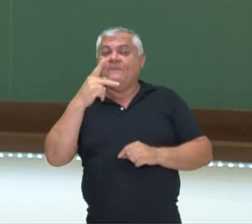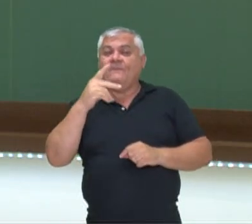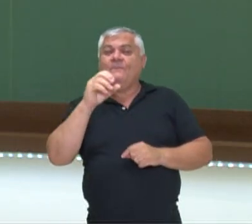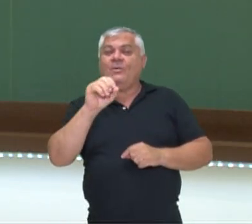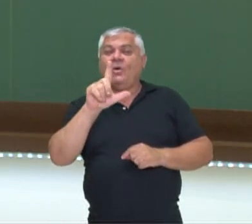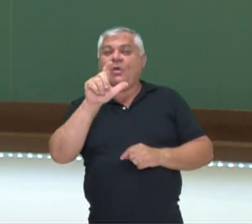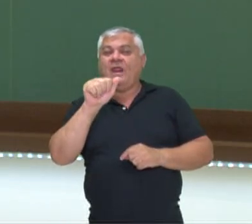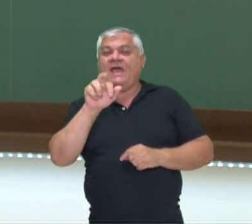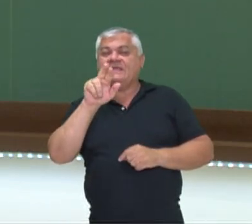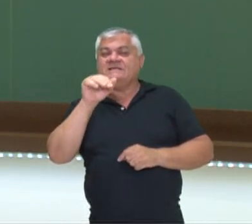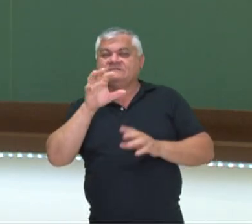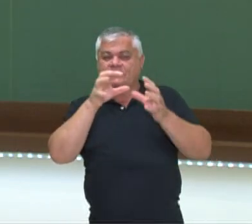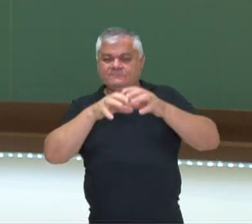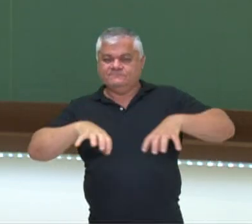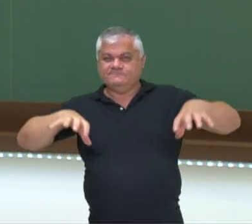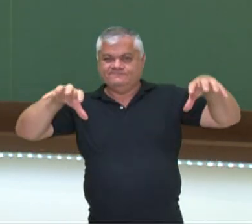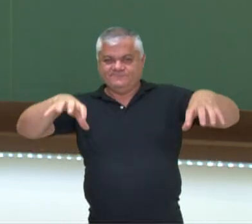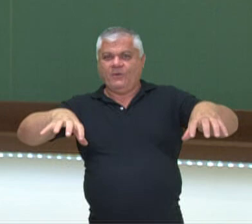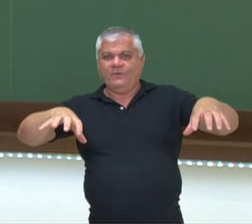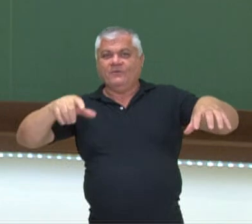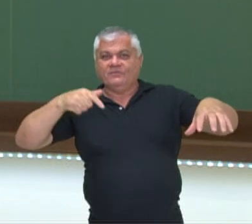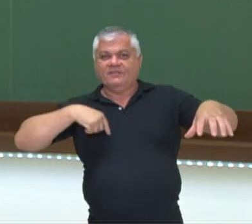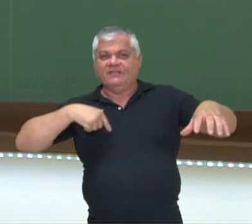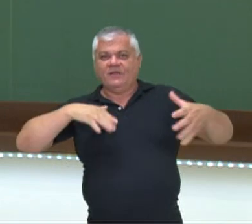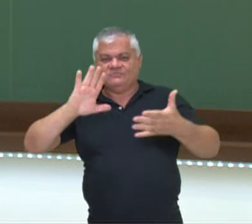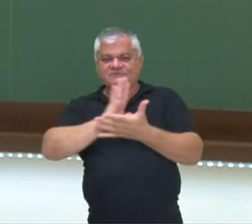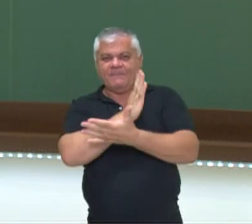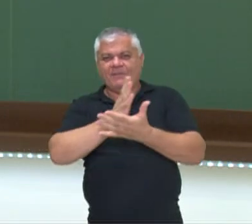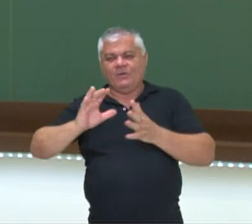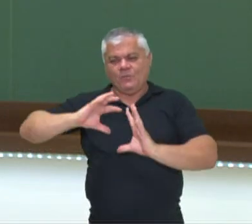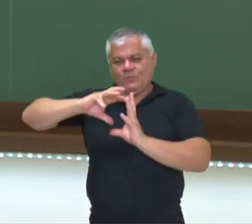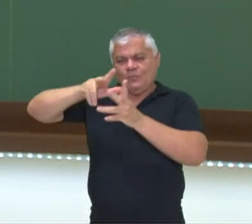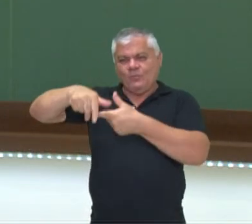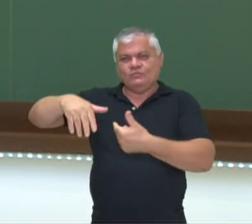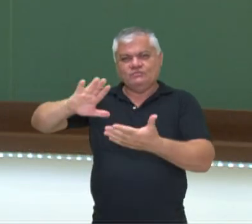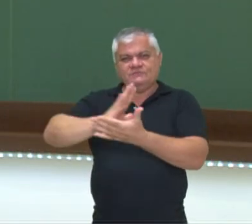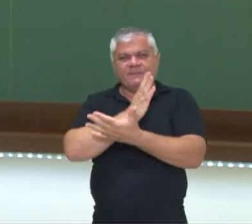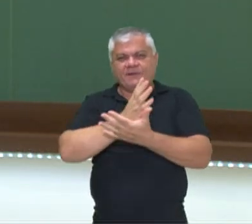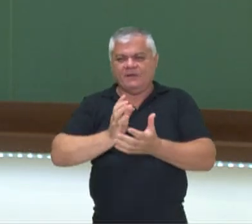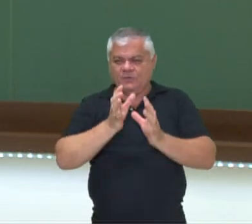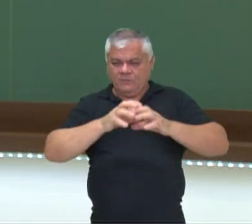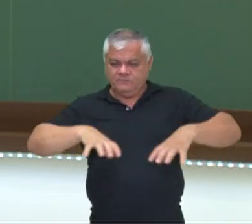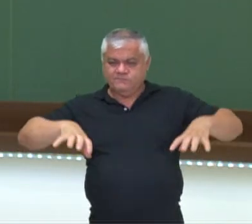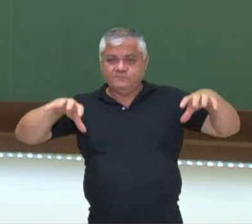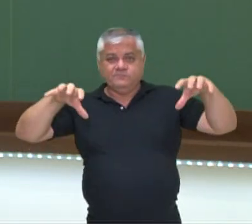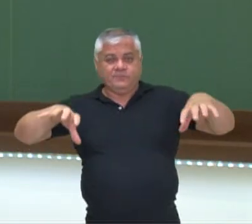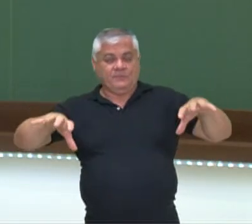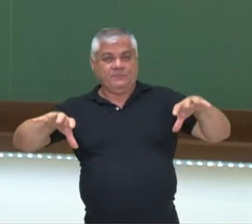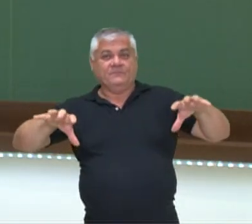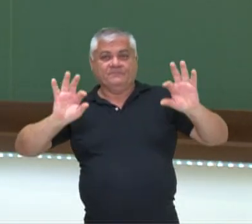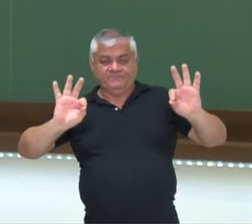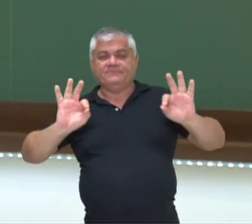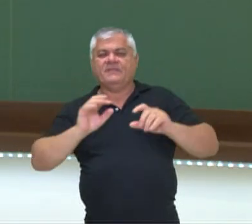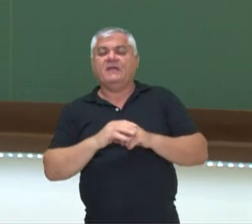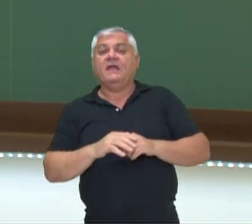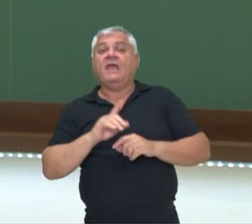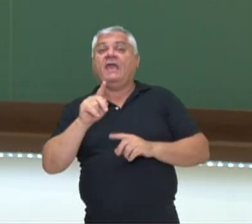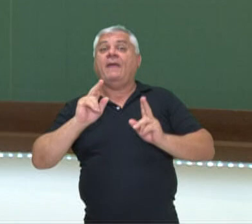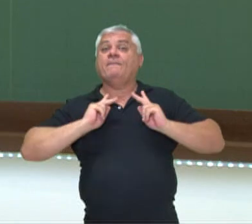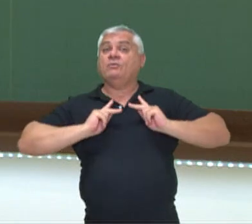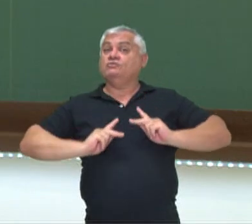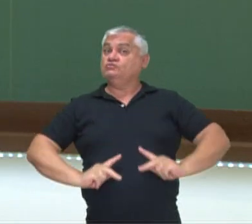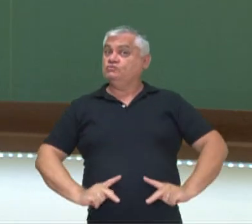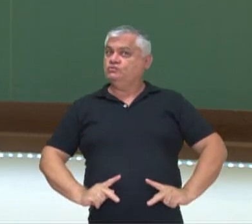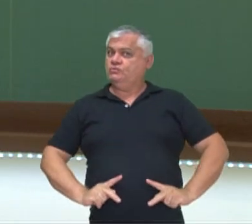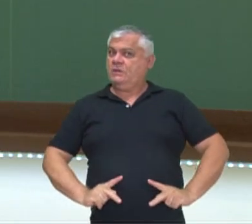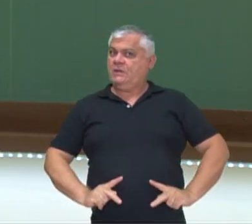mundo em dois blocos, então essa situação do mundo dividido em dois, na verdade não é uma divisão física, é uma postura